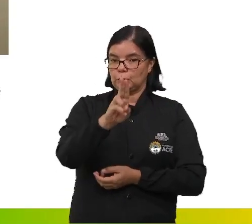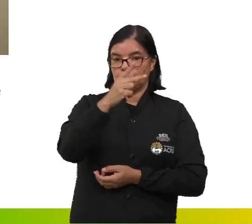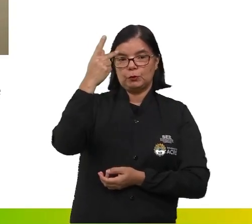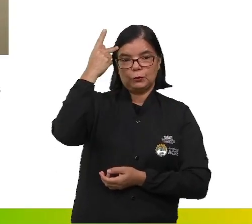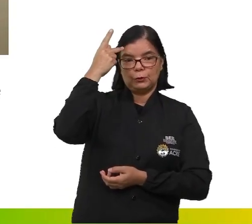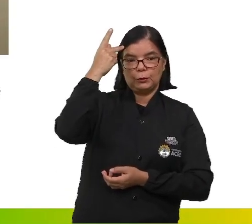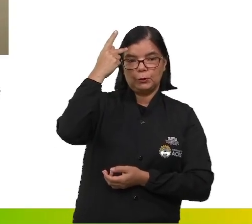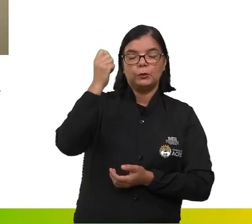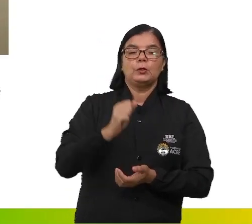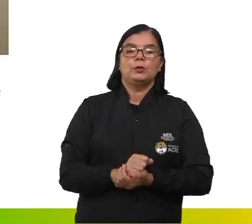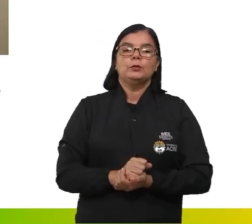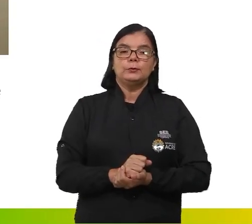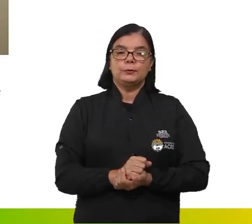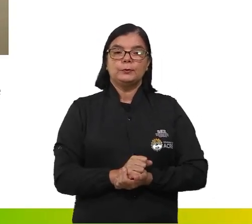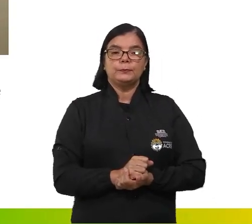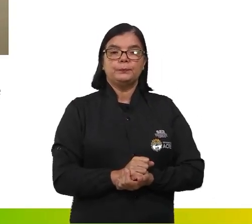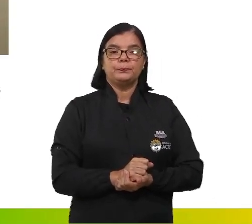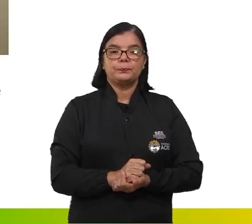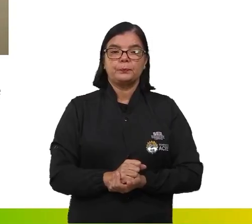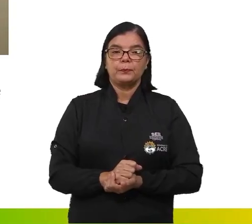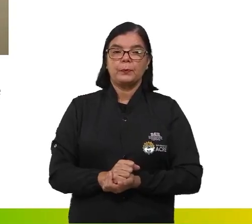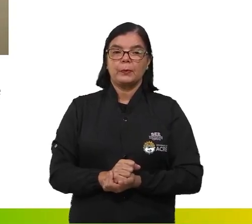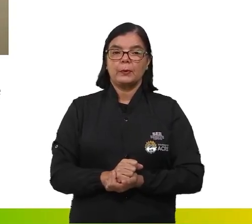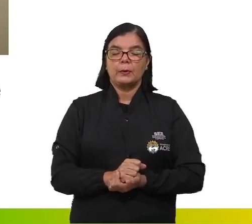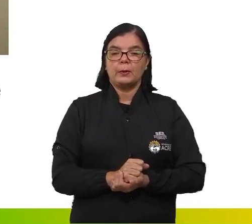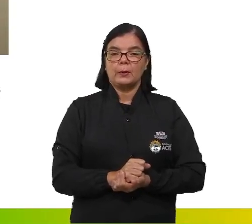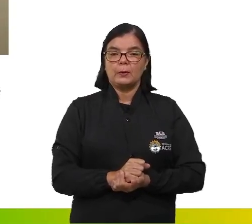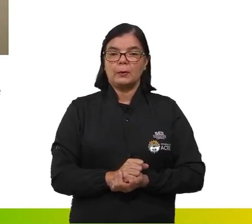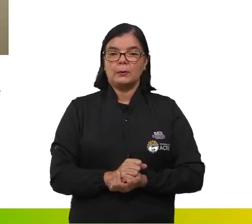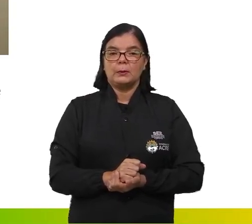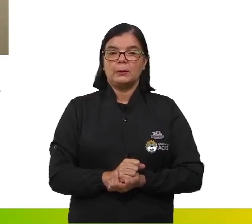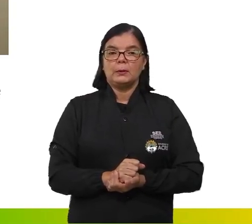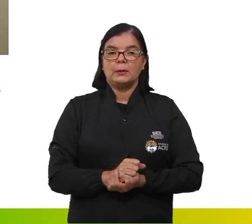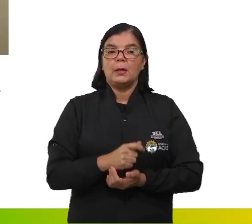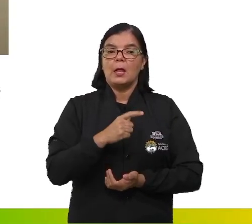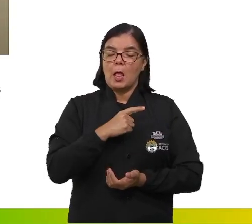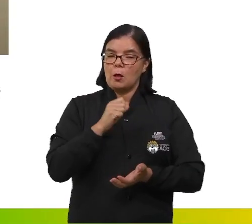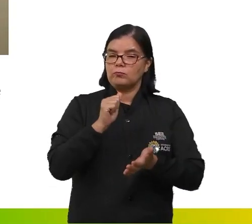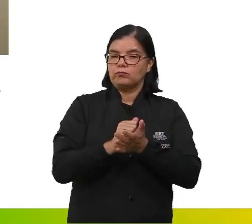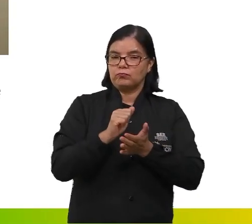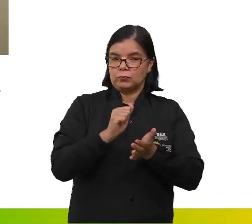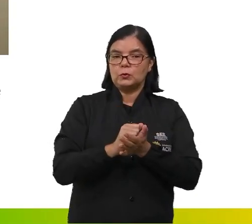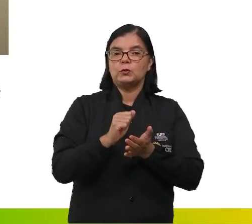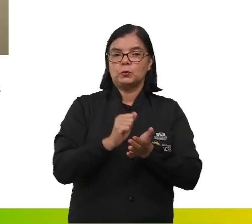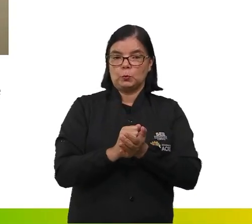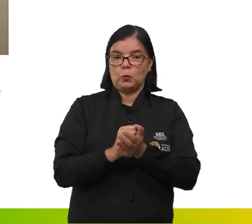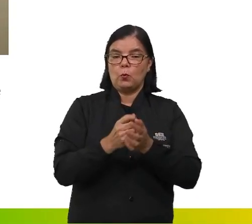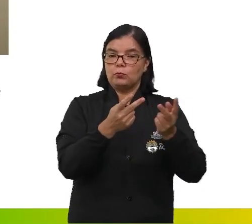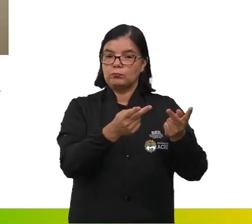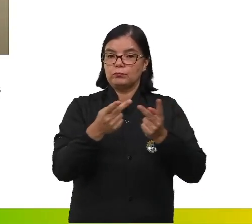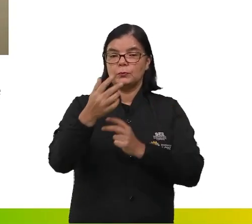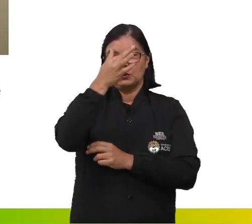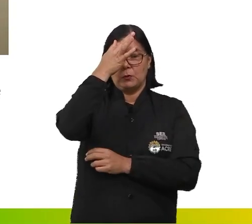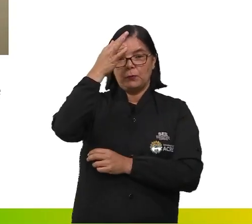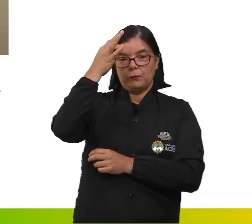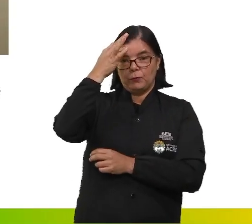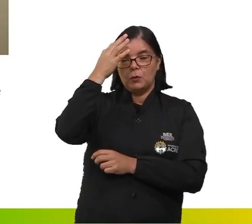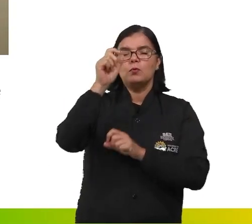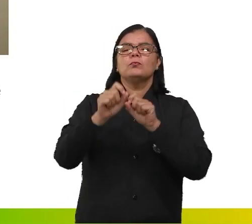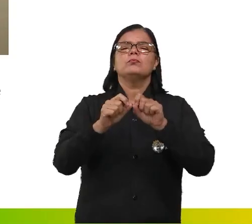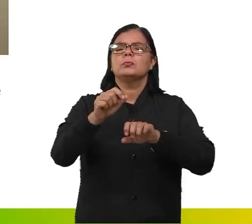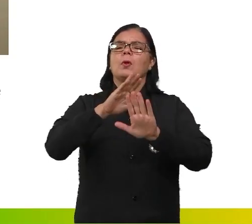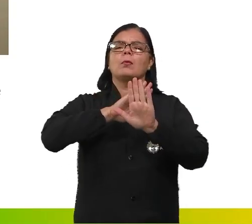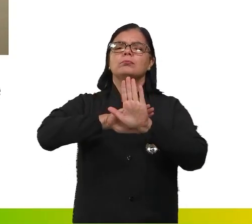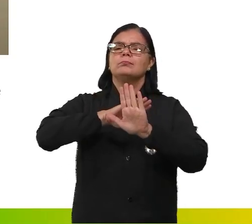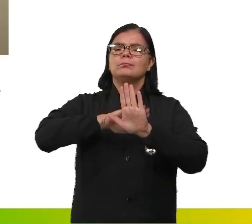professora emérita do Departamento de Filosofia da Universidade de São Paulo. É autora de obras como Convite à Filosofia e O